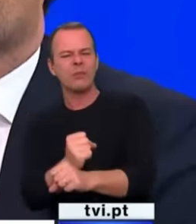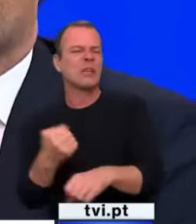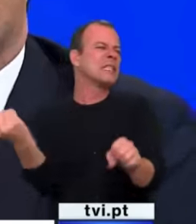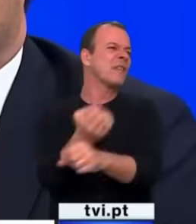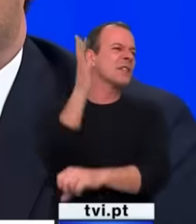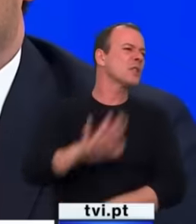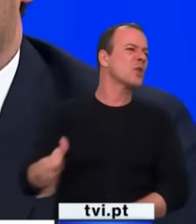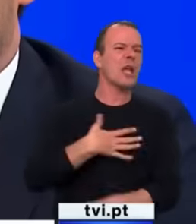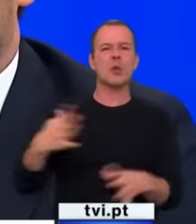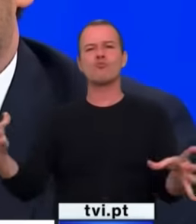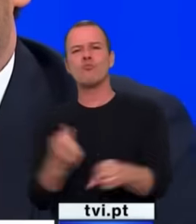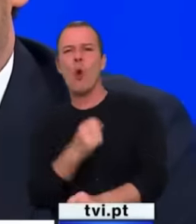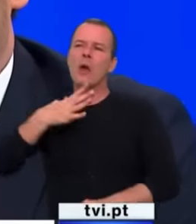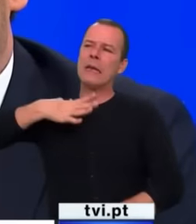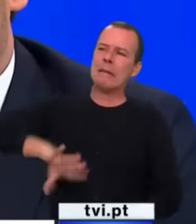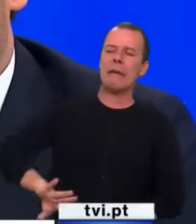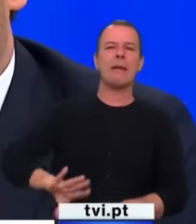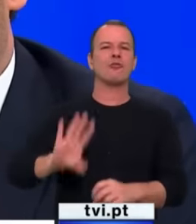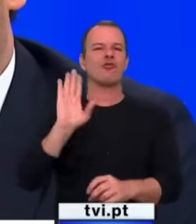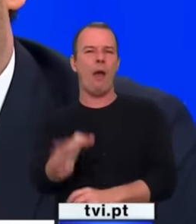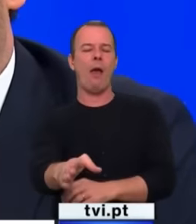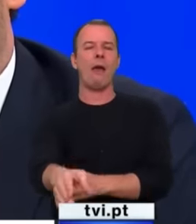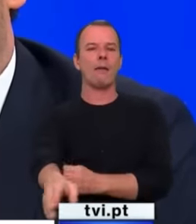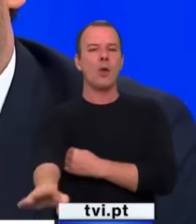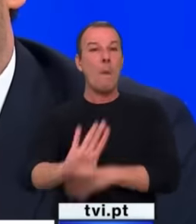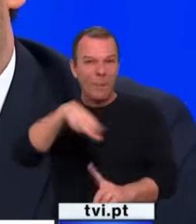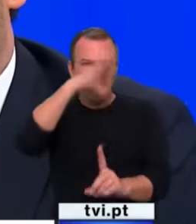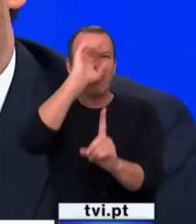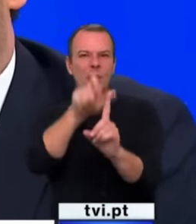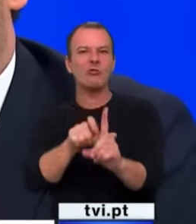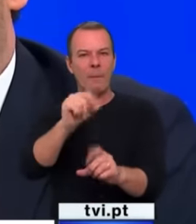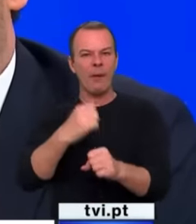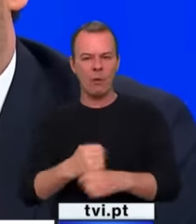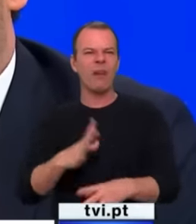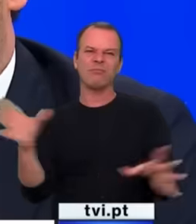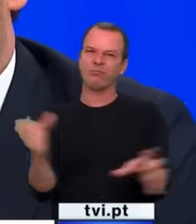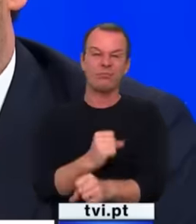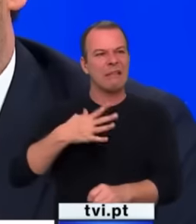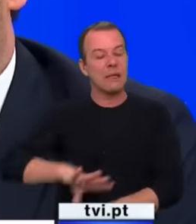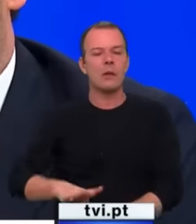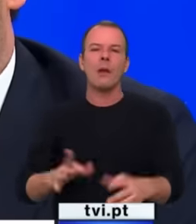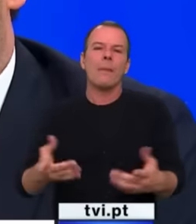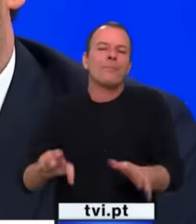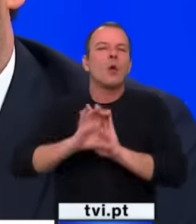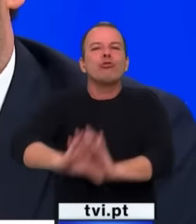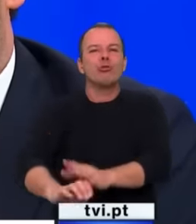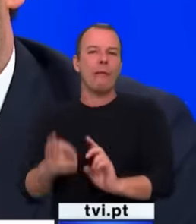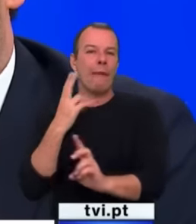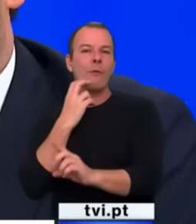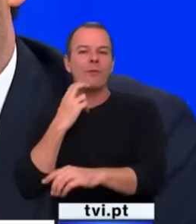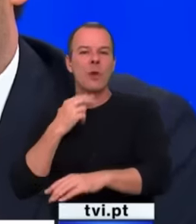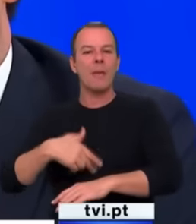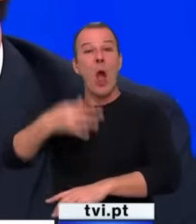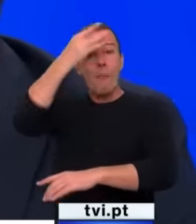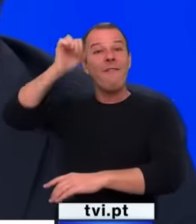Saúde, já quis acabar com o cargo de Primeiro-Ministro, entretanto muda. As posições do Chega e de André Ventura